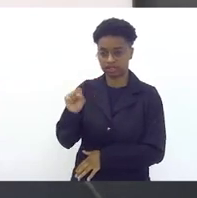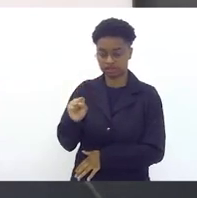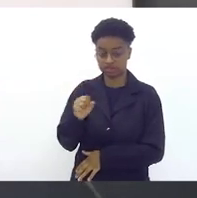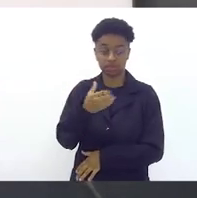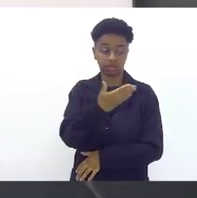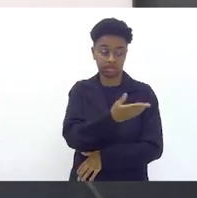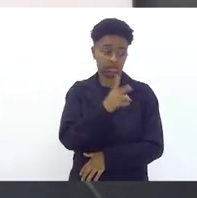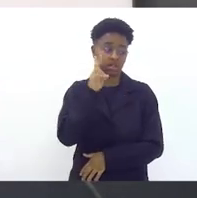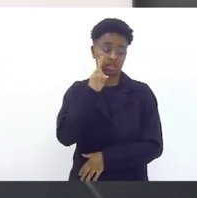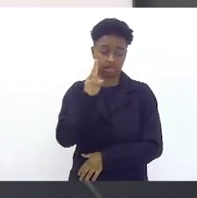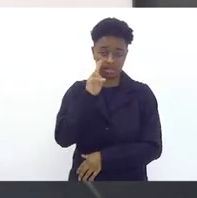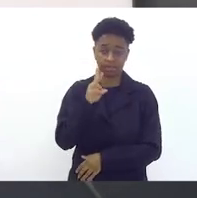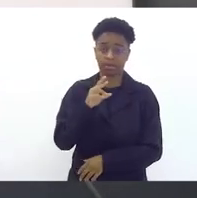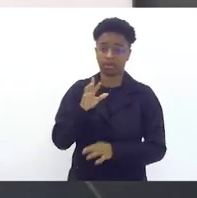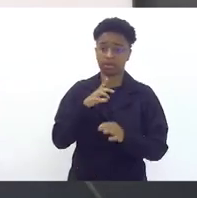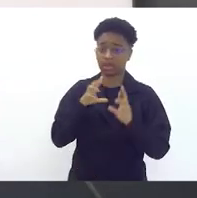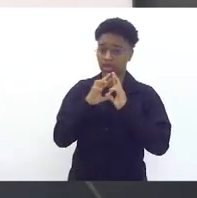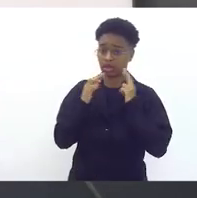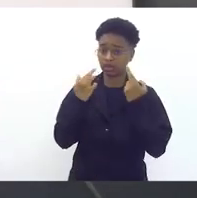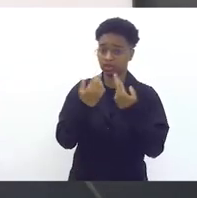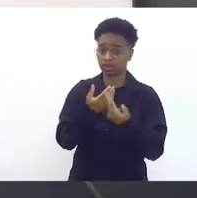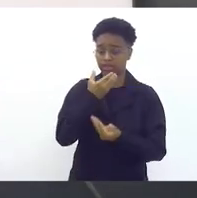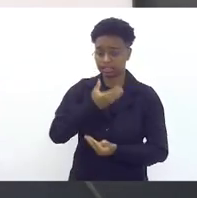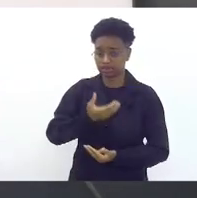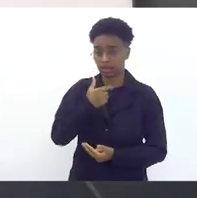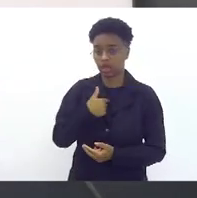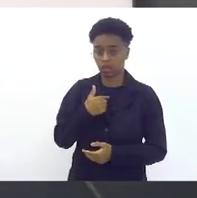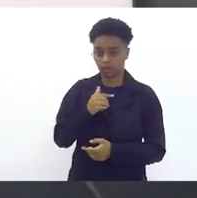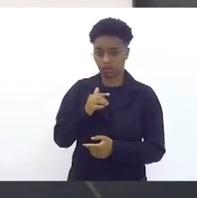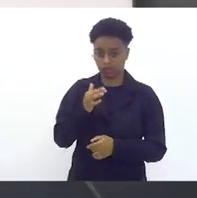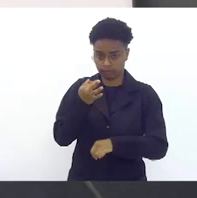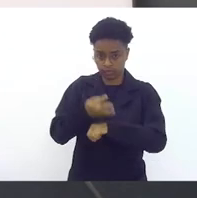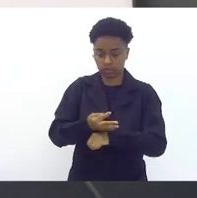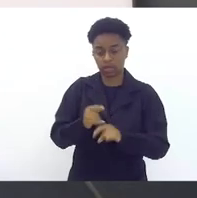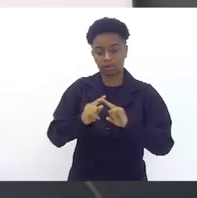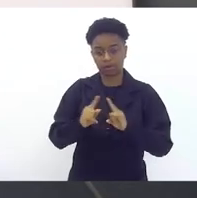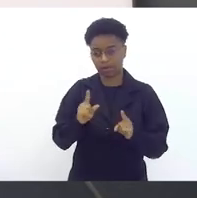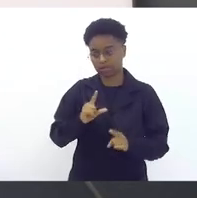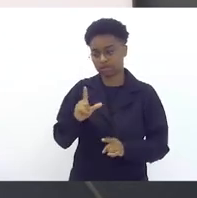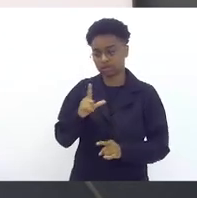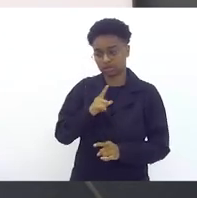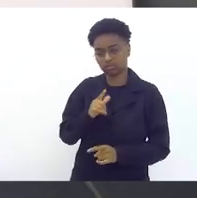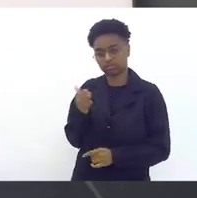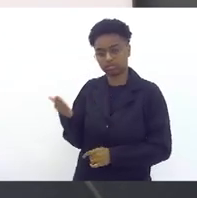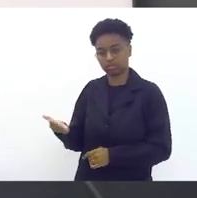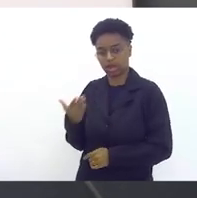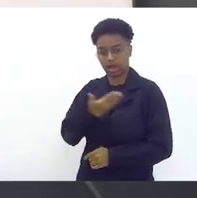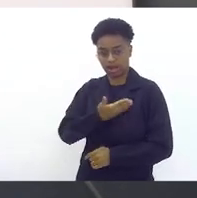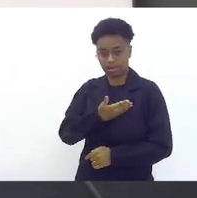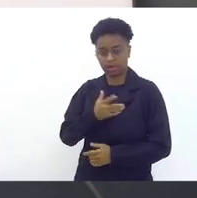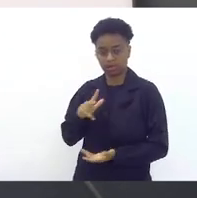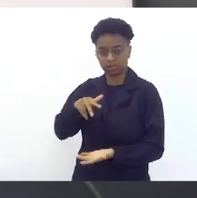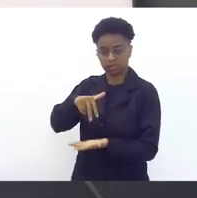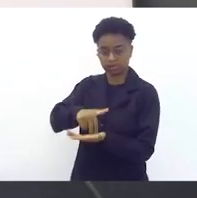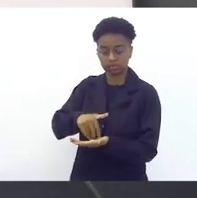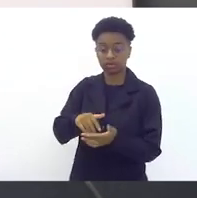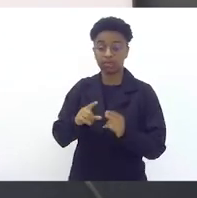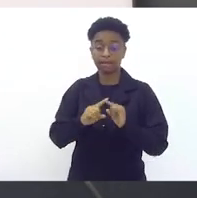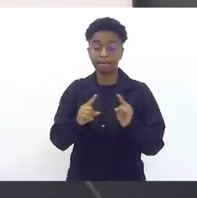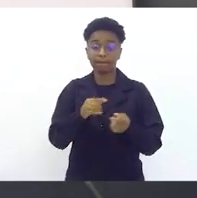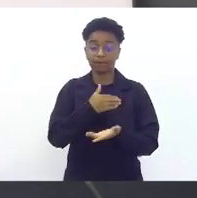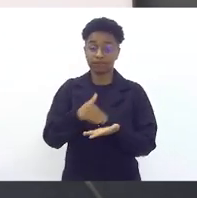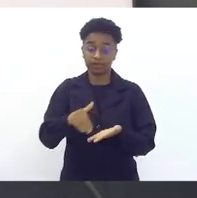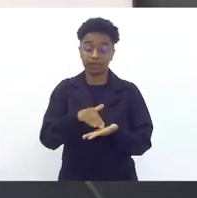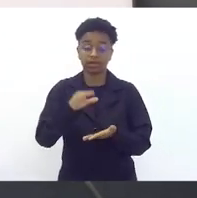Deputada Marta, lembra uma reunião em dezembro, que eu não estava presente, mas o companheiro Antônio Manuel estava, pela Serviço. O secretário Chaves